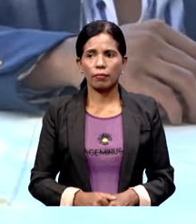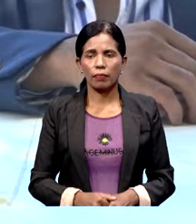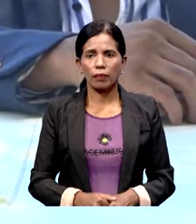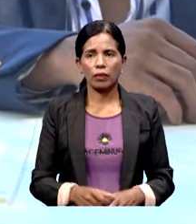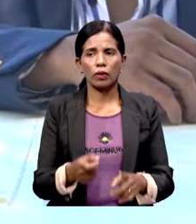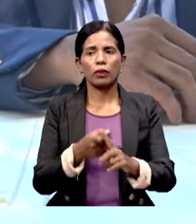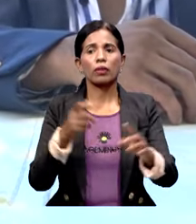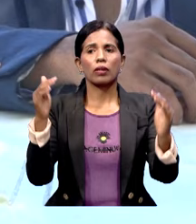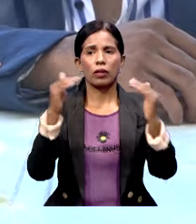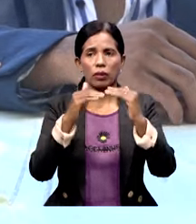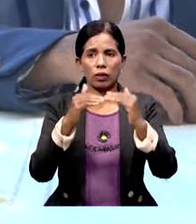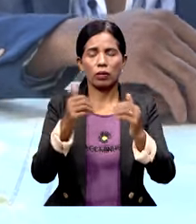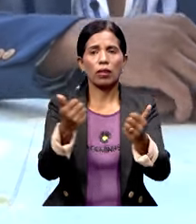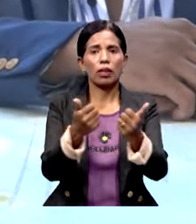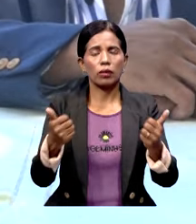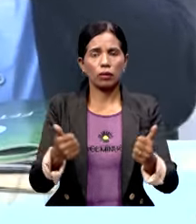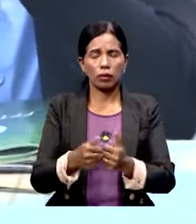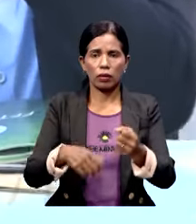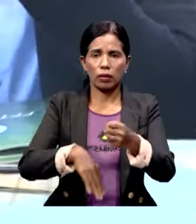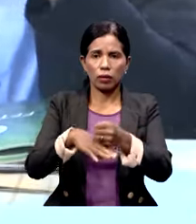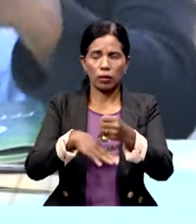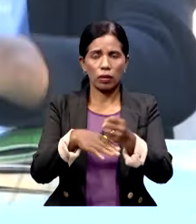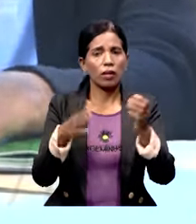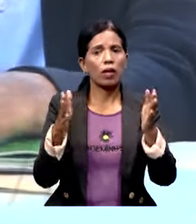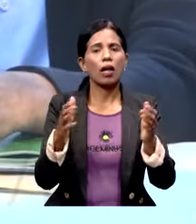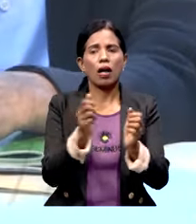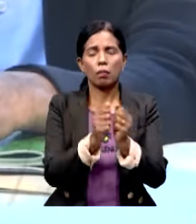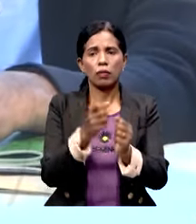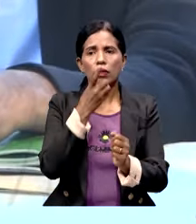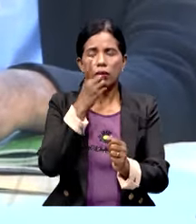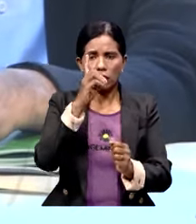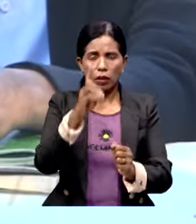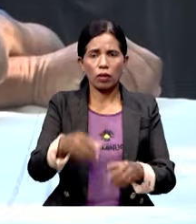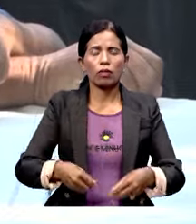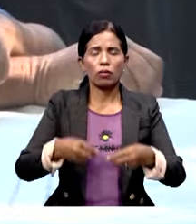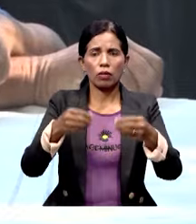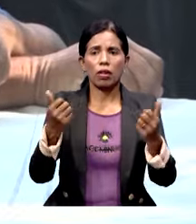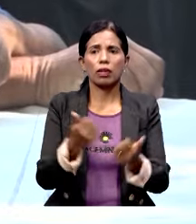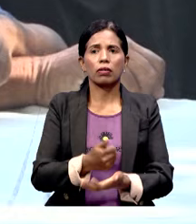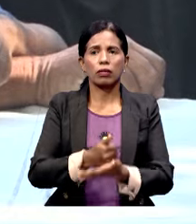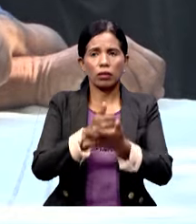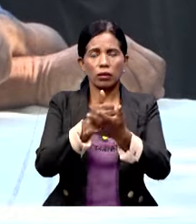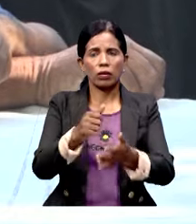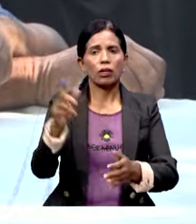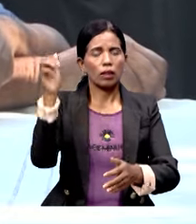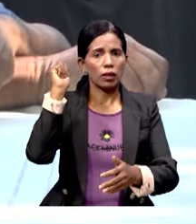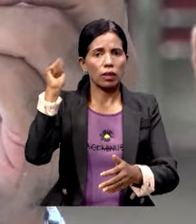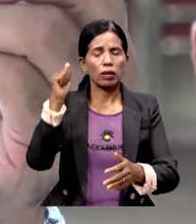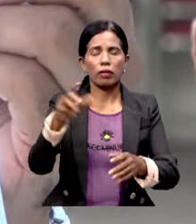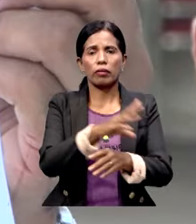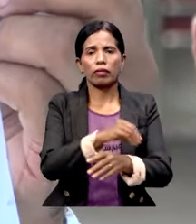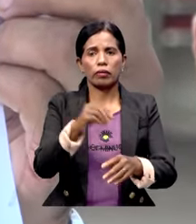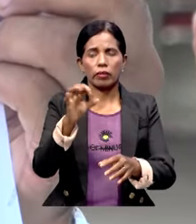Lihusi conferência imprensa Associação Futebol San Lourenço Touro declara o apoio para candidato Francisco Albodilay, o